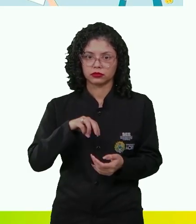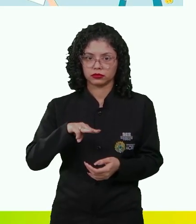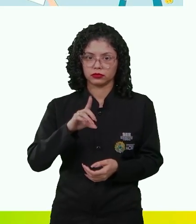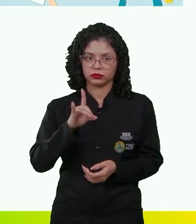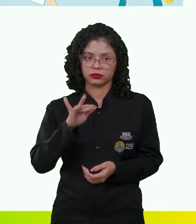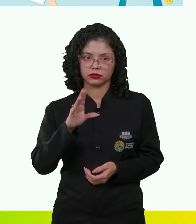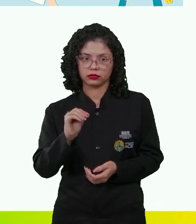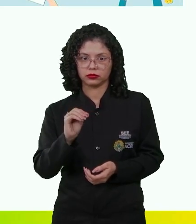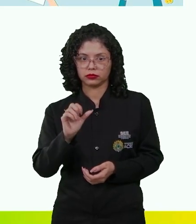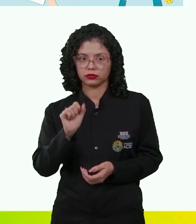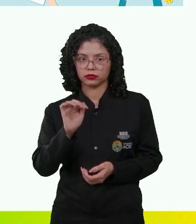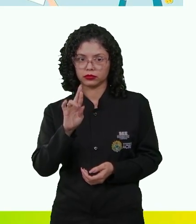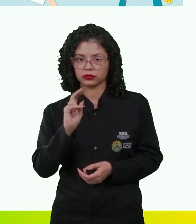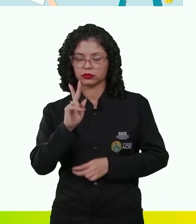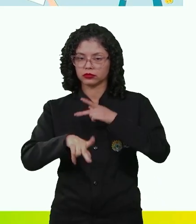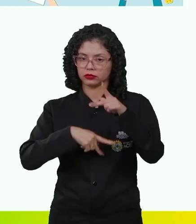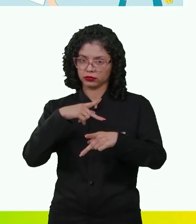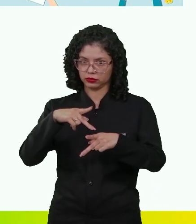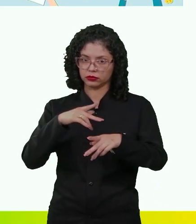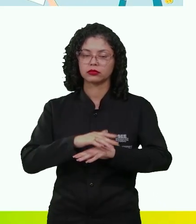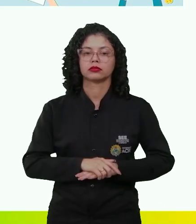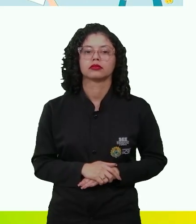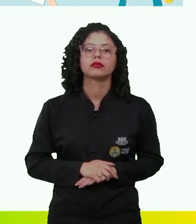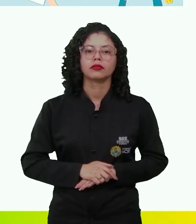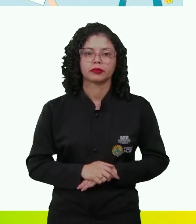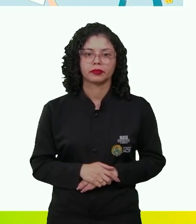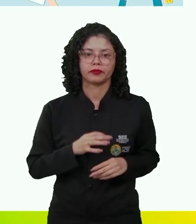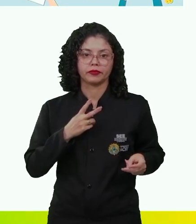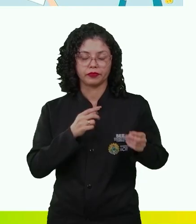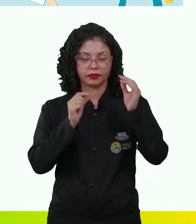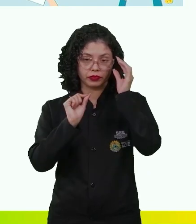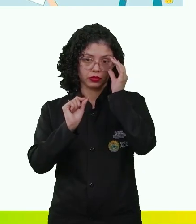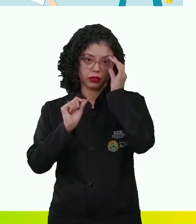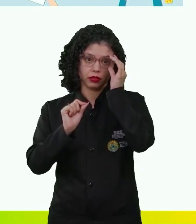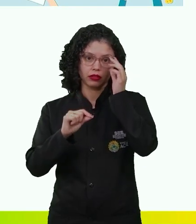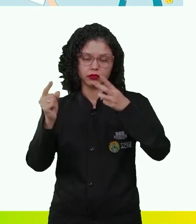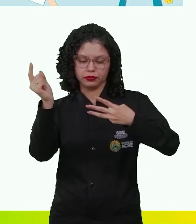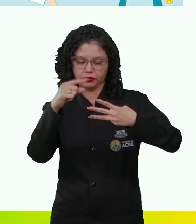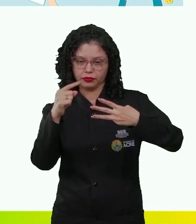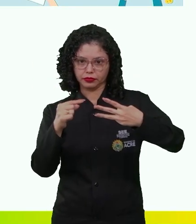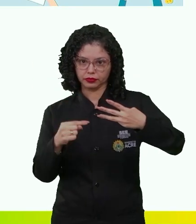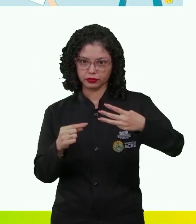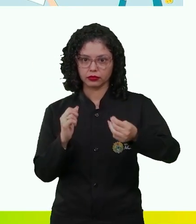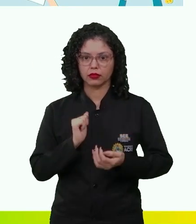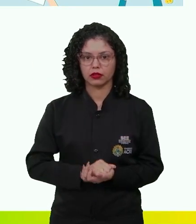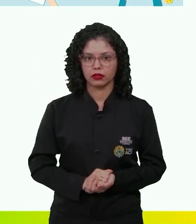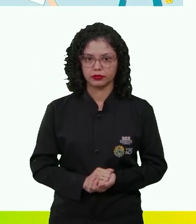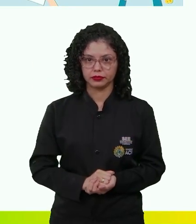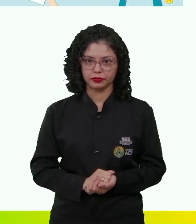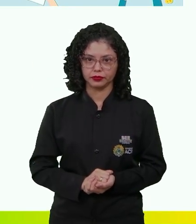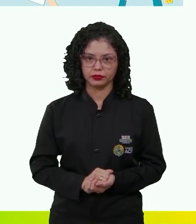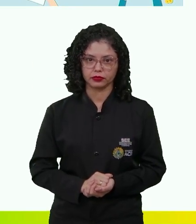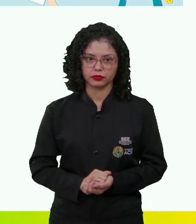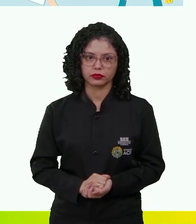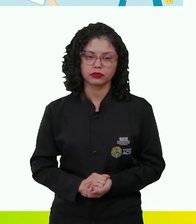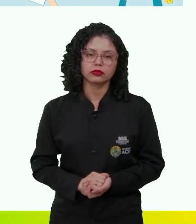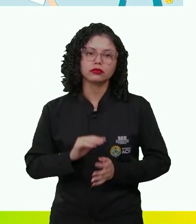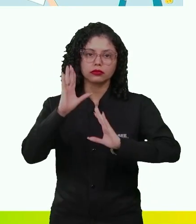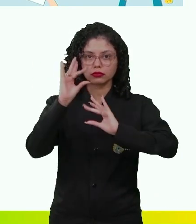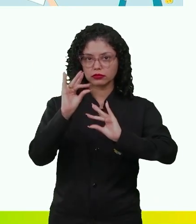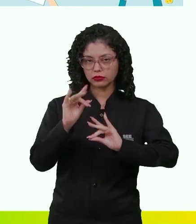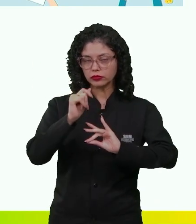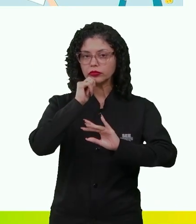condições médico-sanitárias da população. Esses são os indicadores que